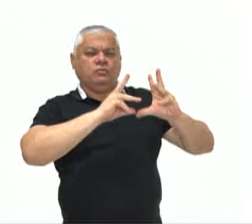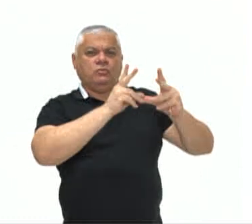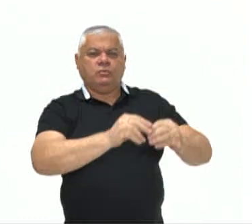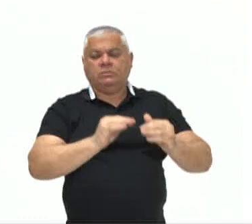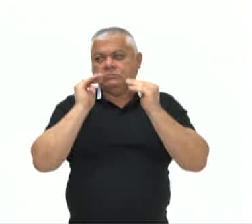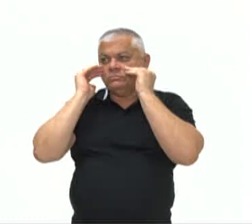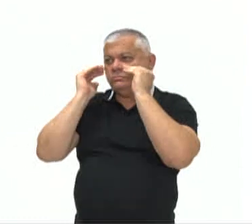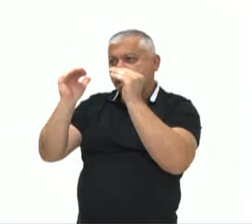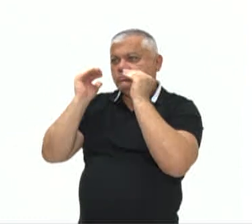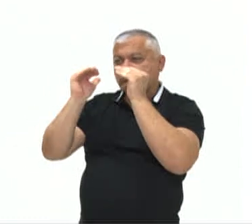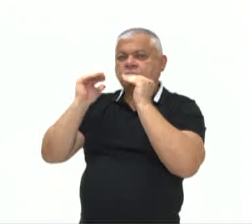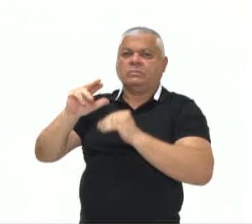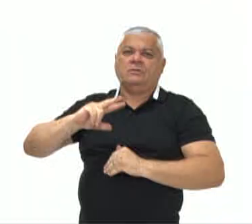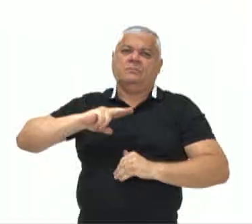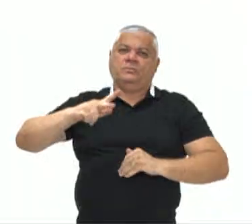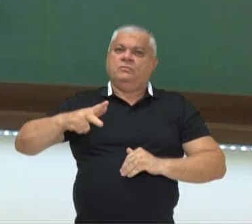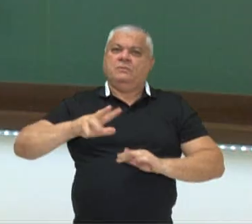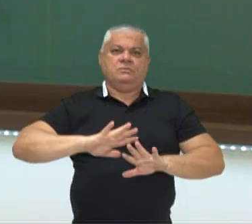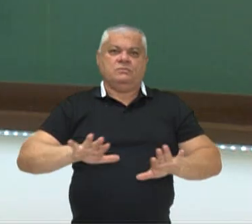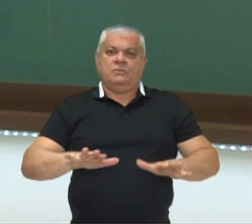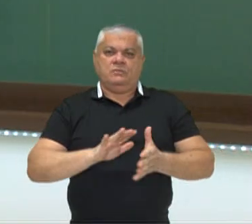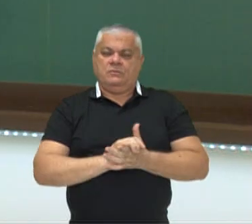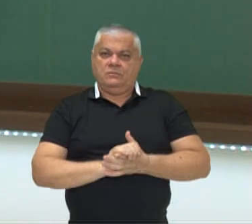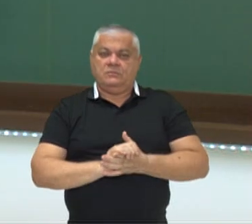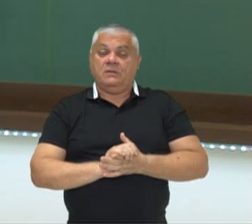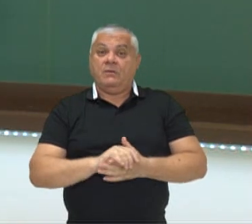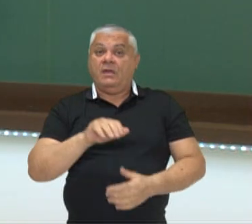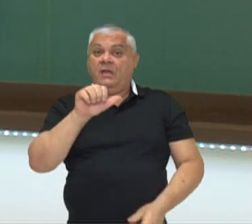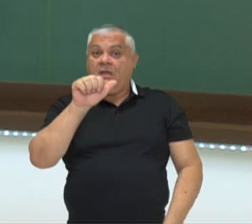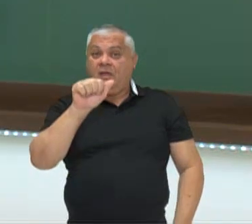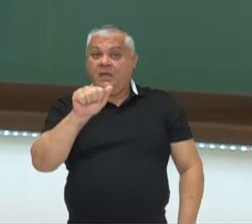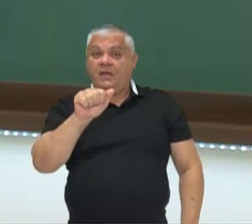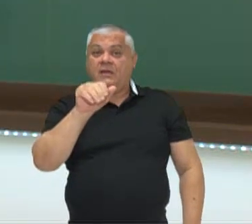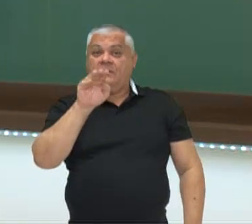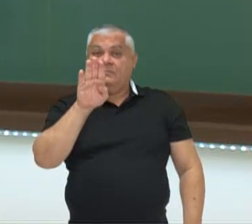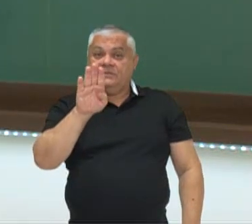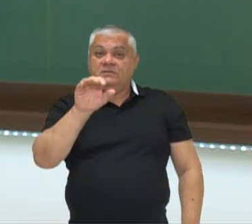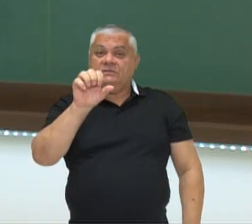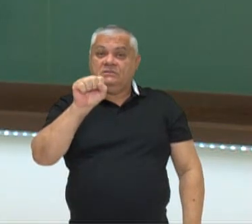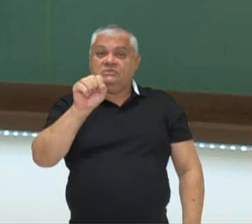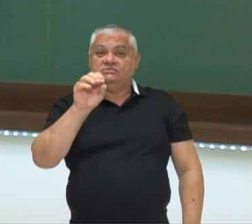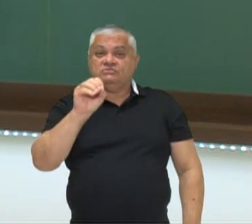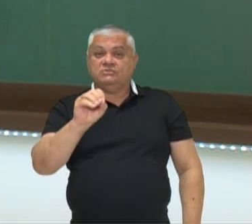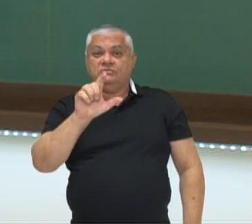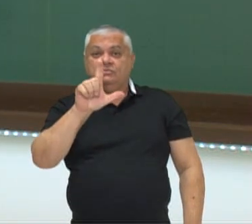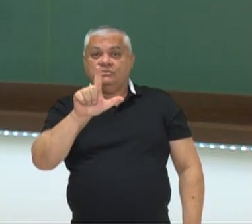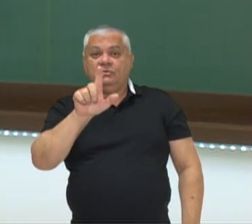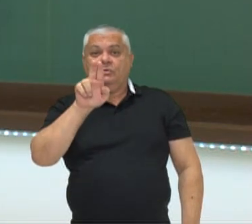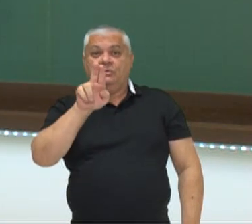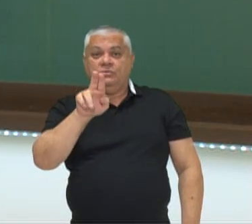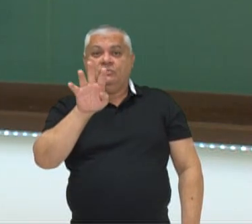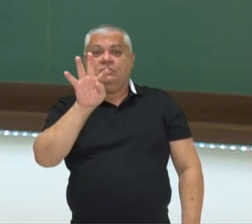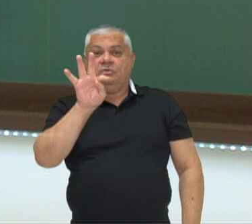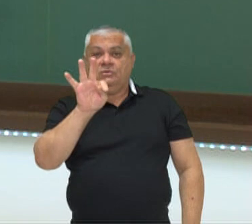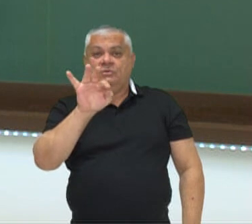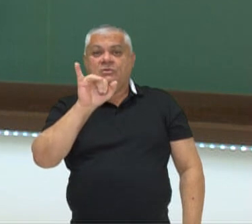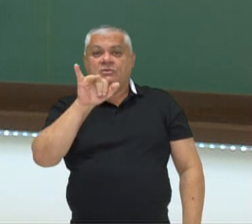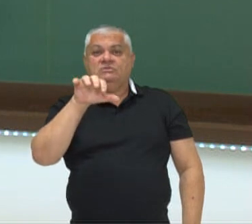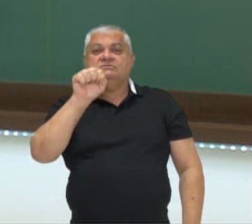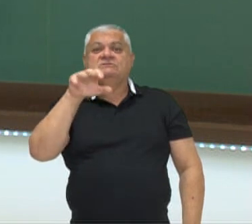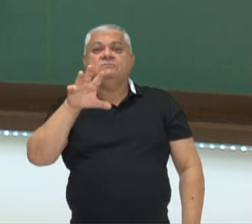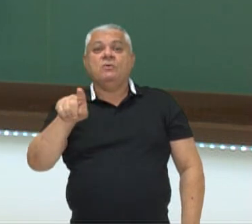decisões. Sempre lembrando, então, que o Estado do absolutismo tinha toda a imposição numa figura de uma